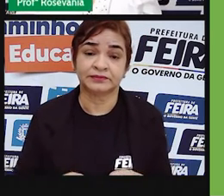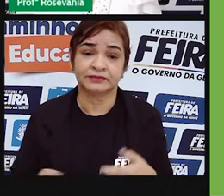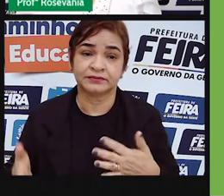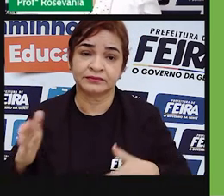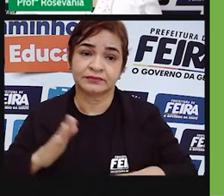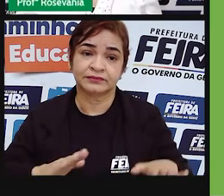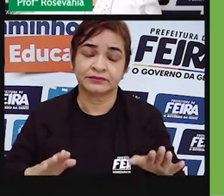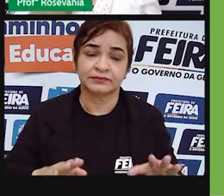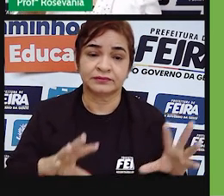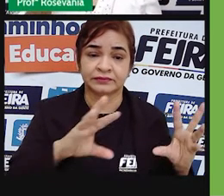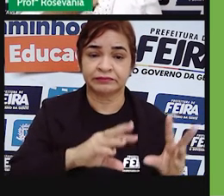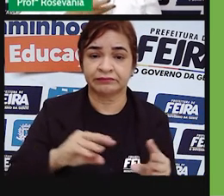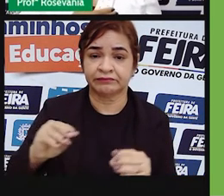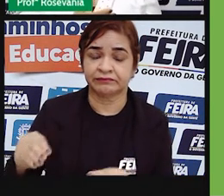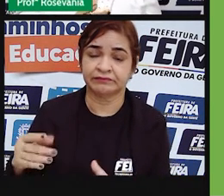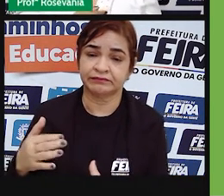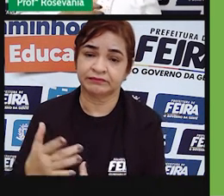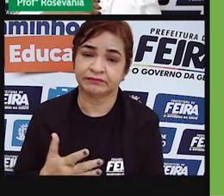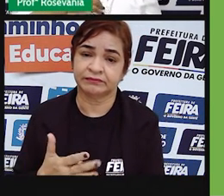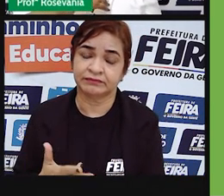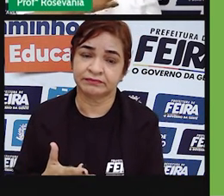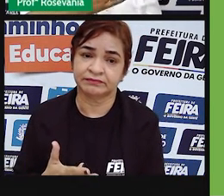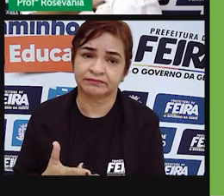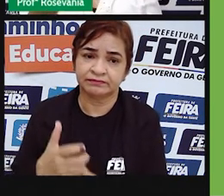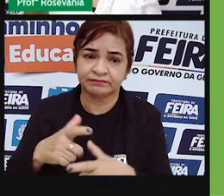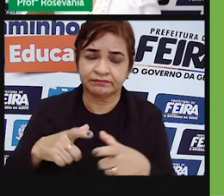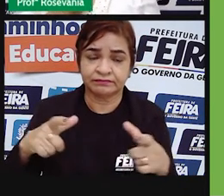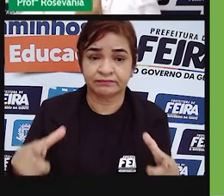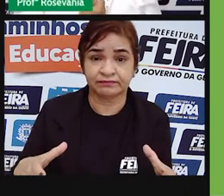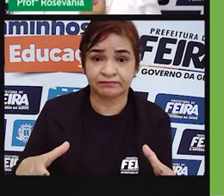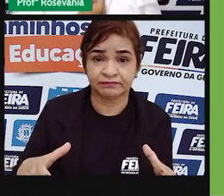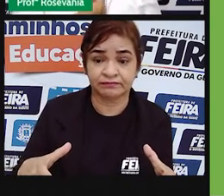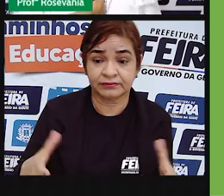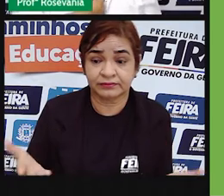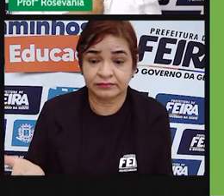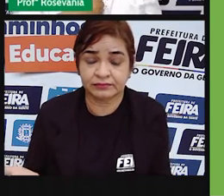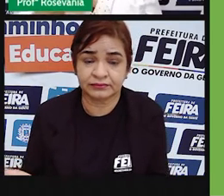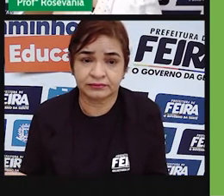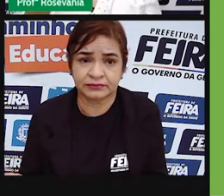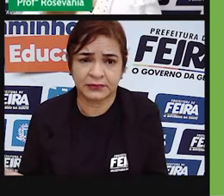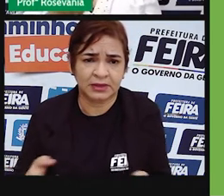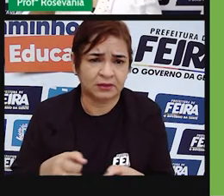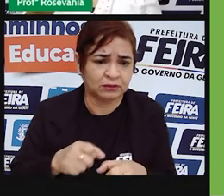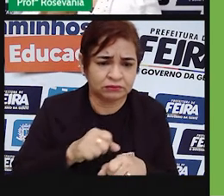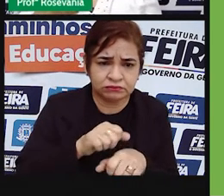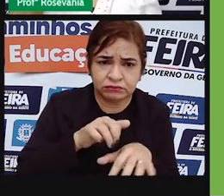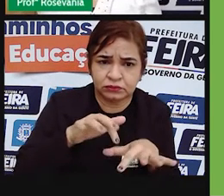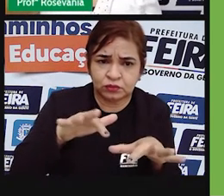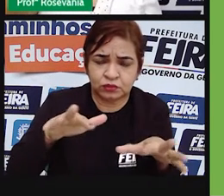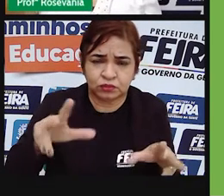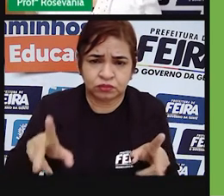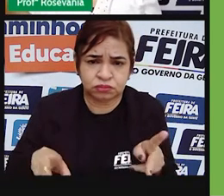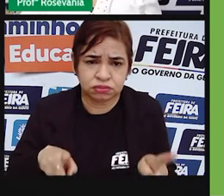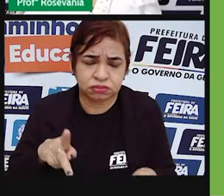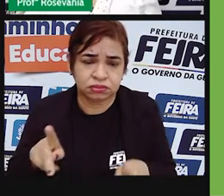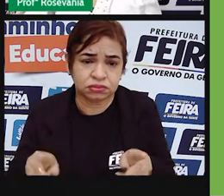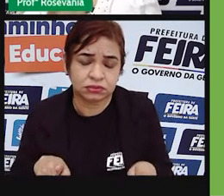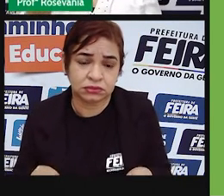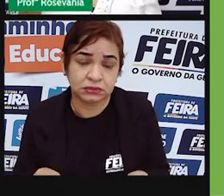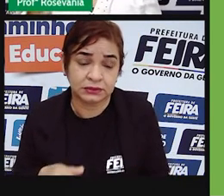você vai para uma cidade grande e essa cidade grande você não consegue se identificar não tem mais aquela coisa de você